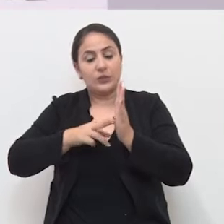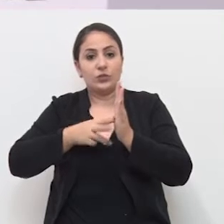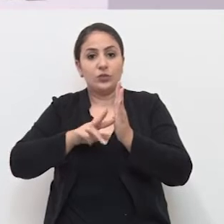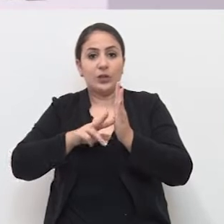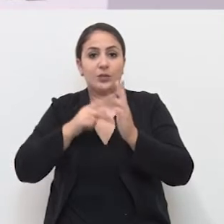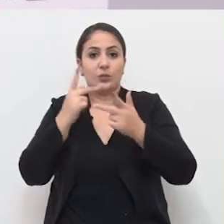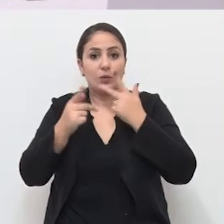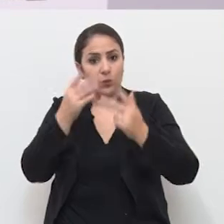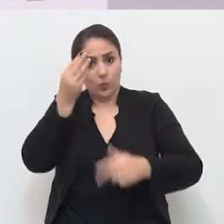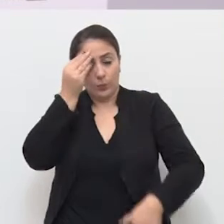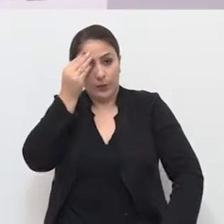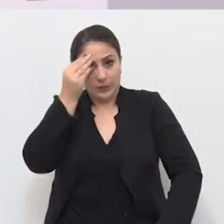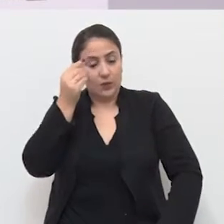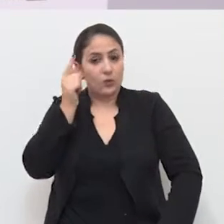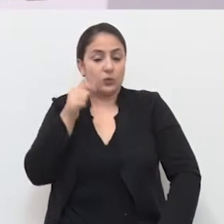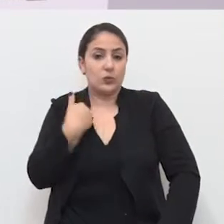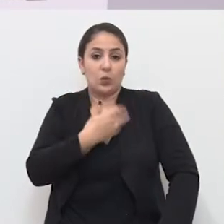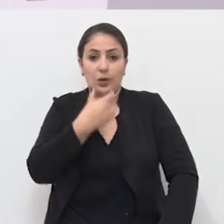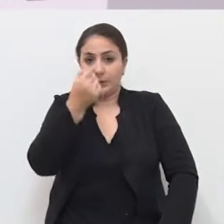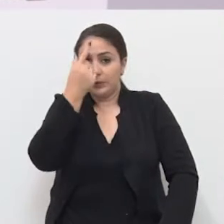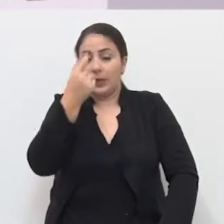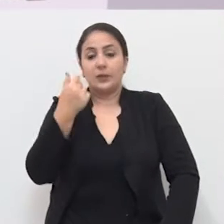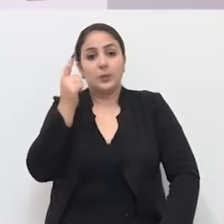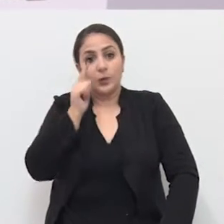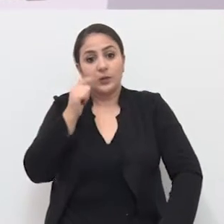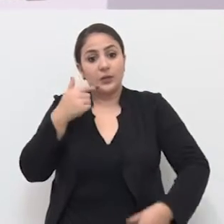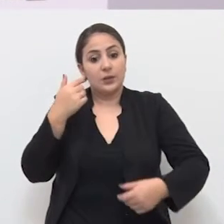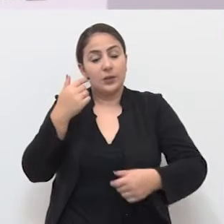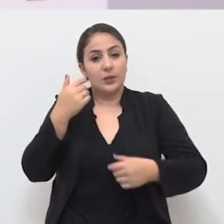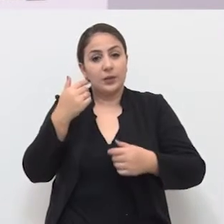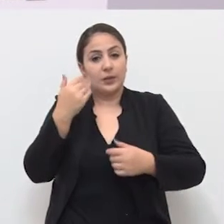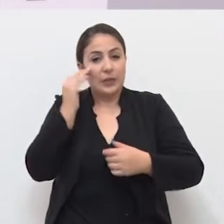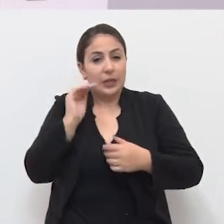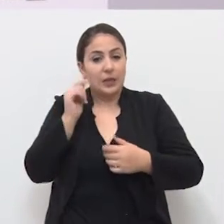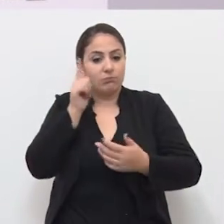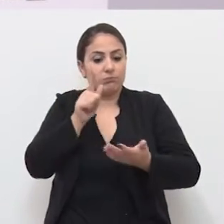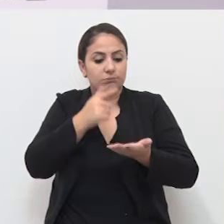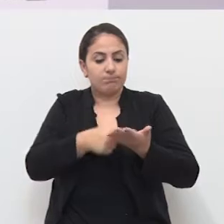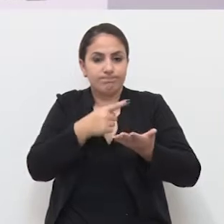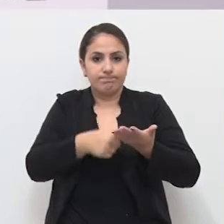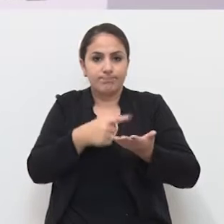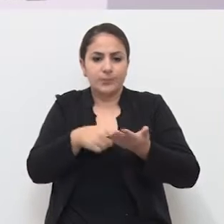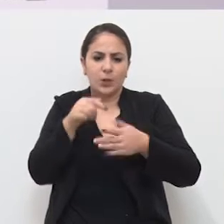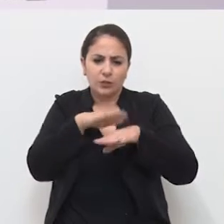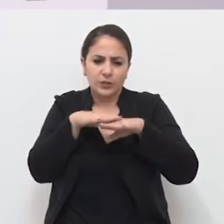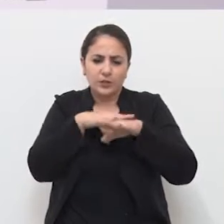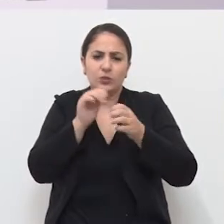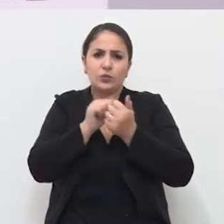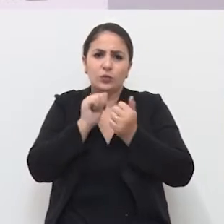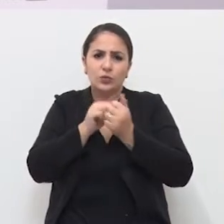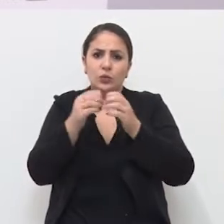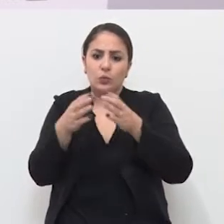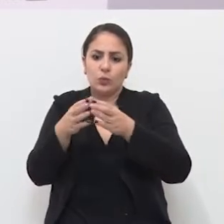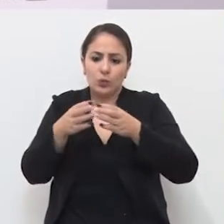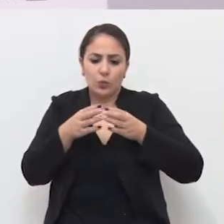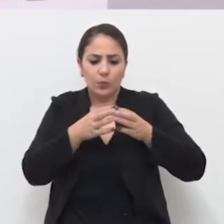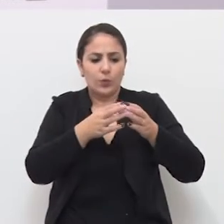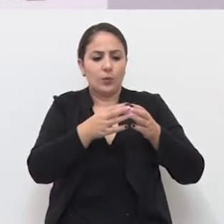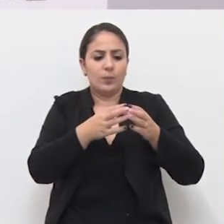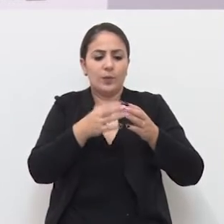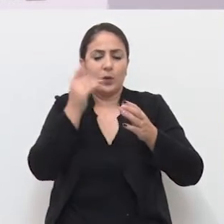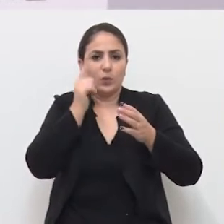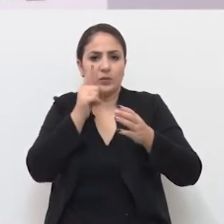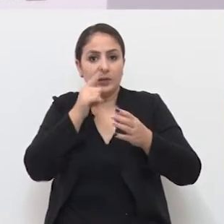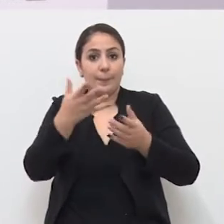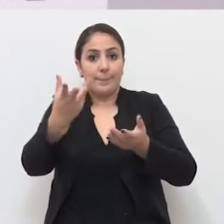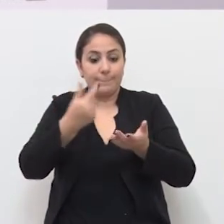sindicato compreendeu a nossa ideia, entendeu, assumiu um compromisso de conversar com os trabalhadores, com a categoria, para